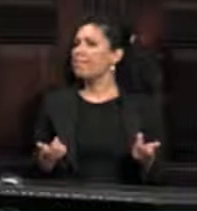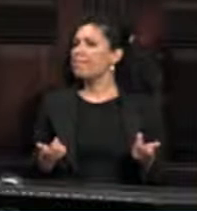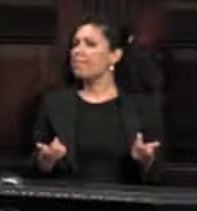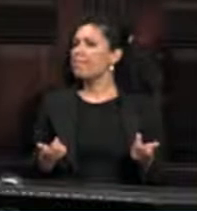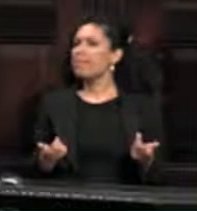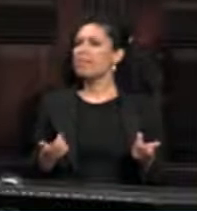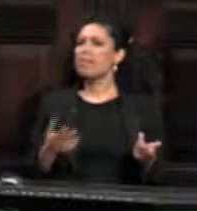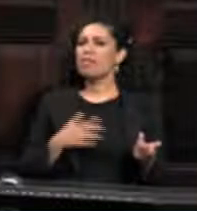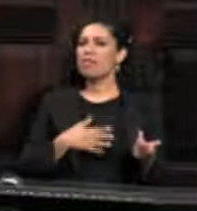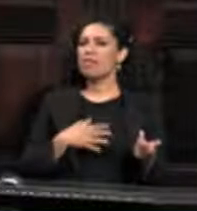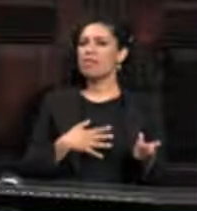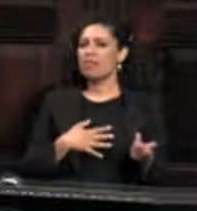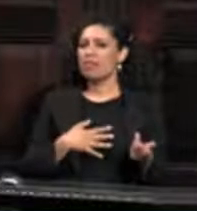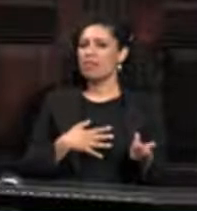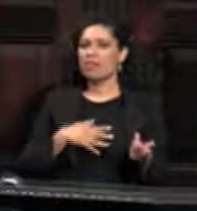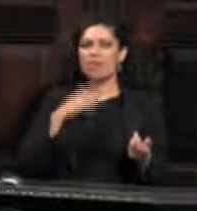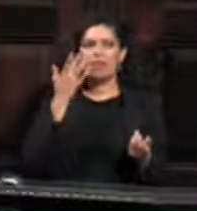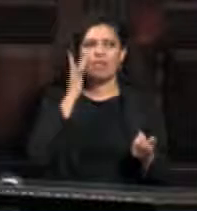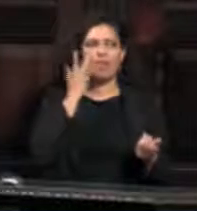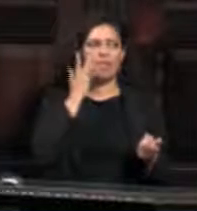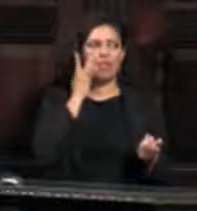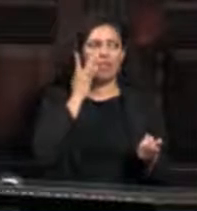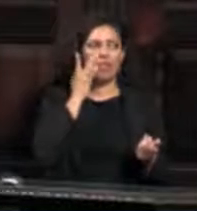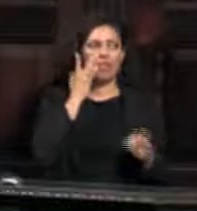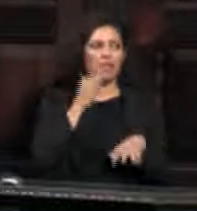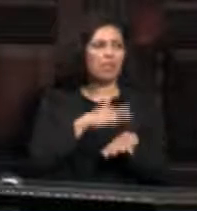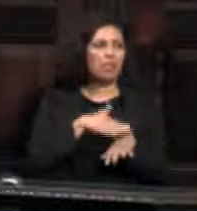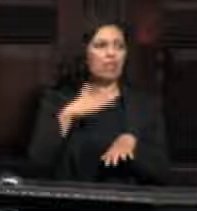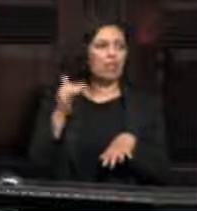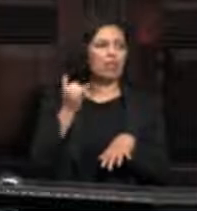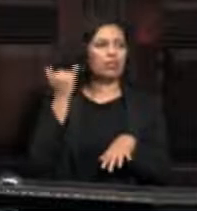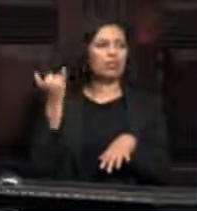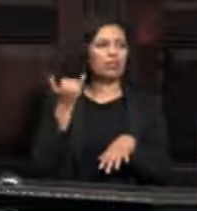para mim é uma grande satisfação